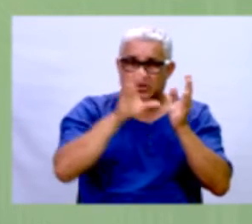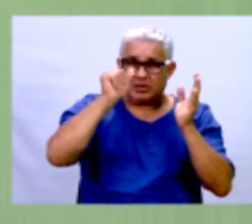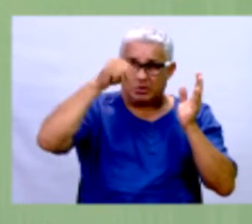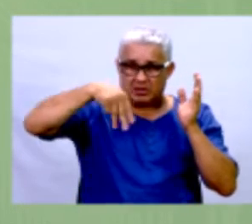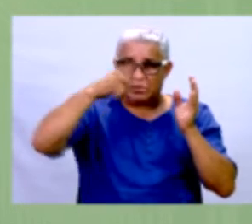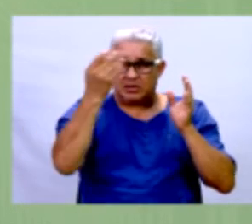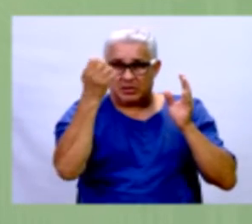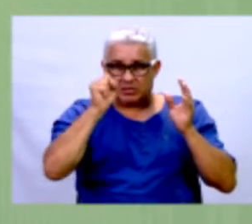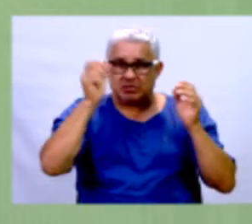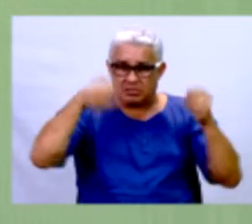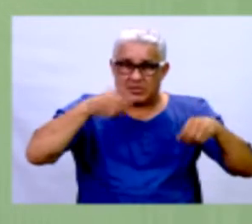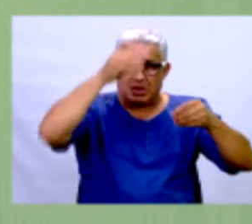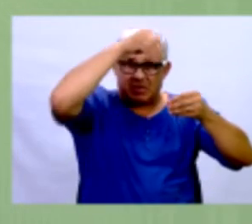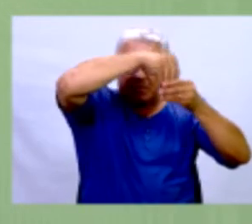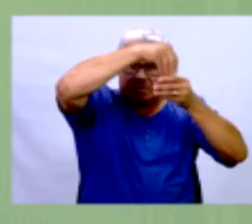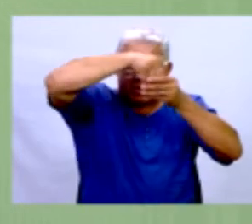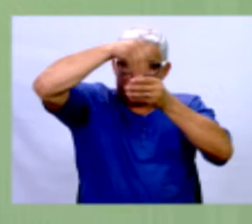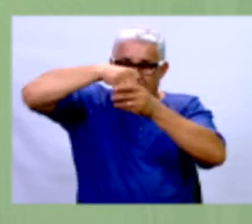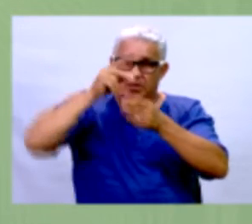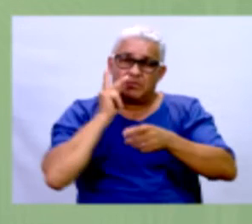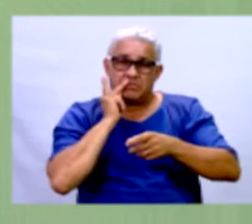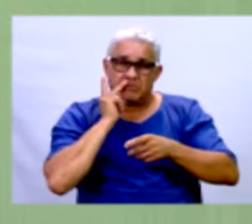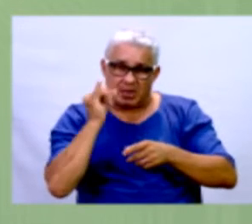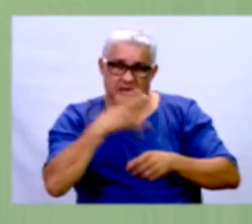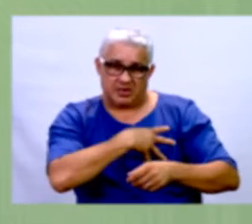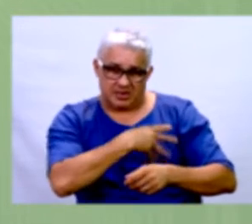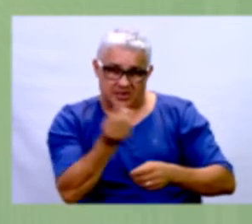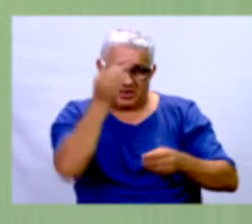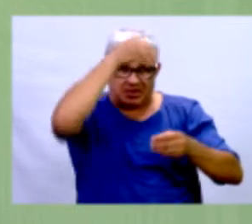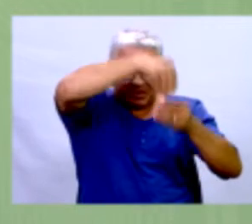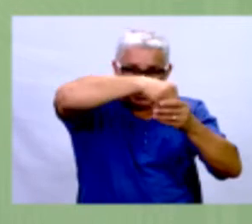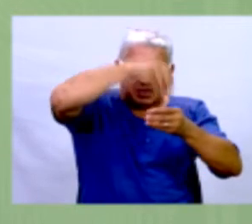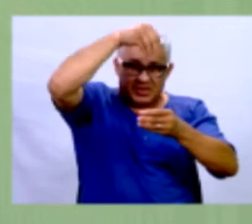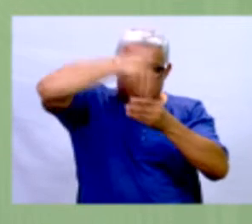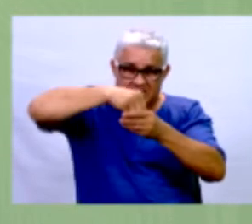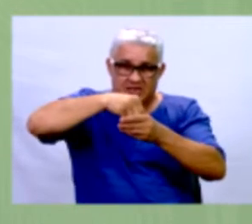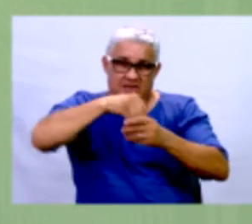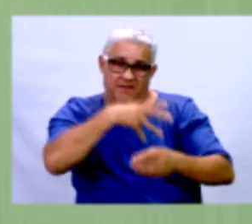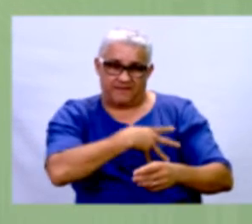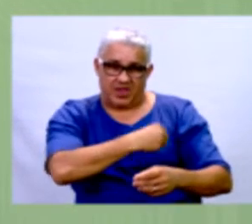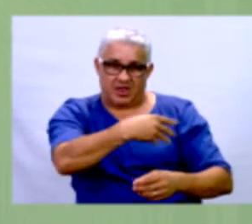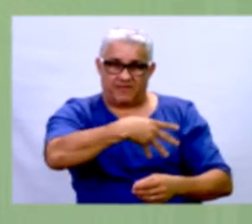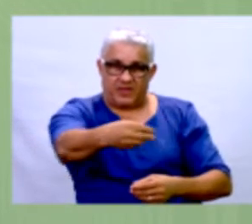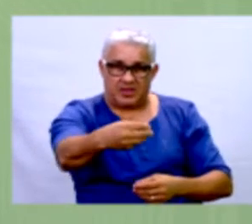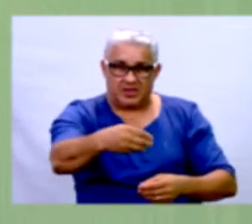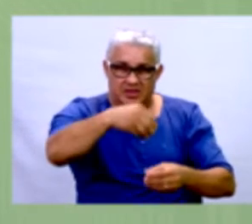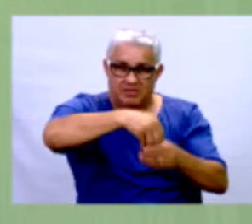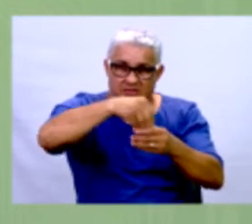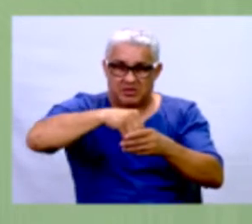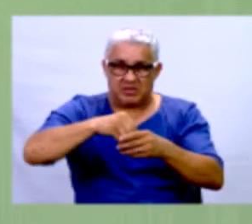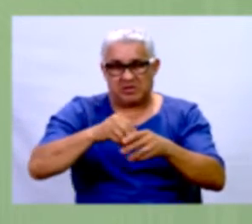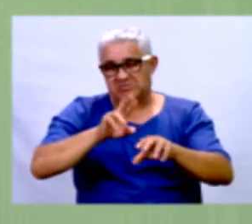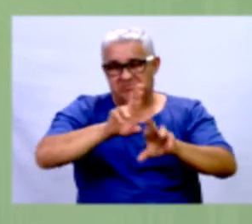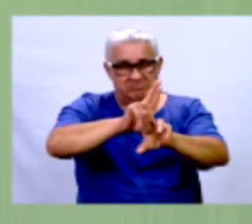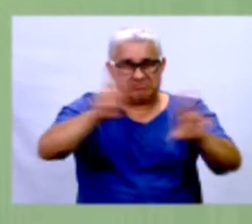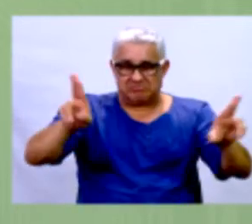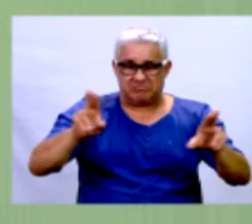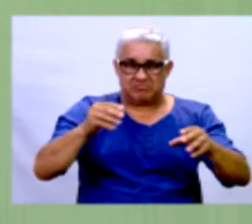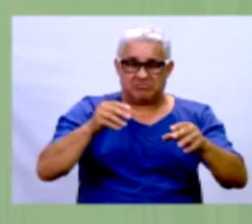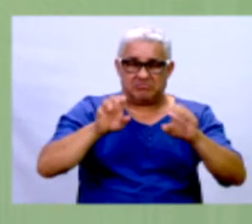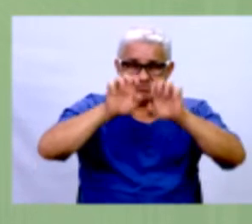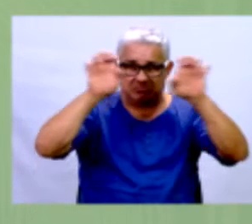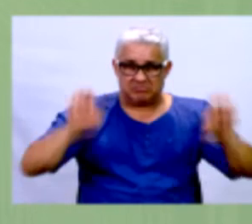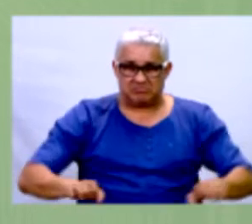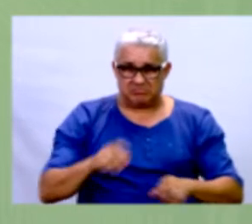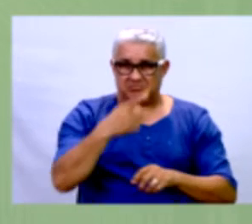você consegue aninhar pai, filho, né? Filho do filho, enfim, né? Você faz uma estrutura. Além disso, nós